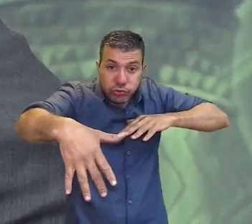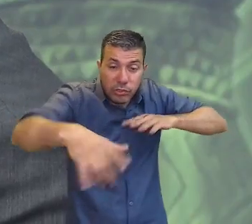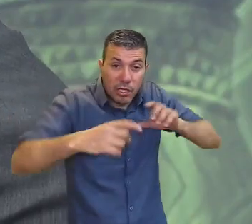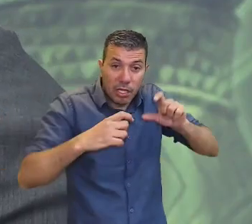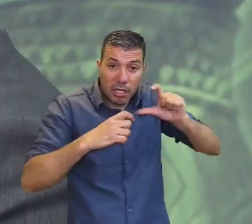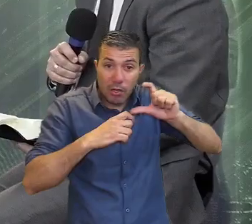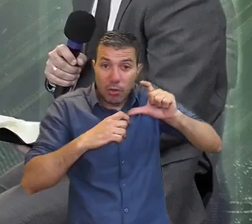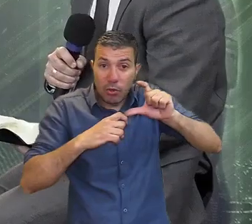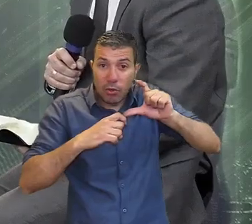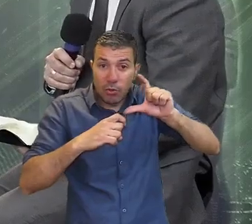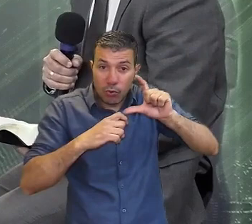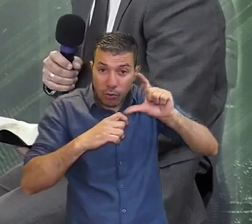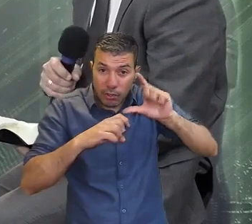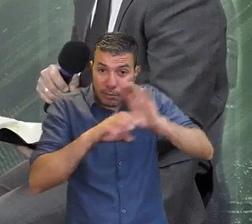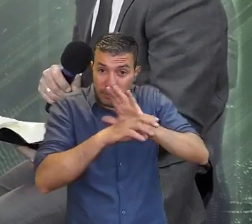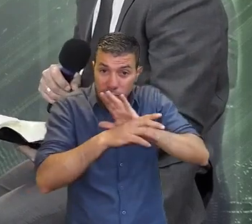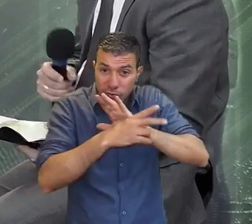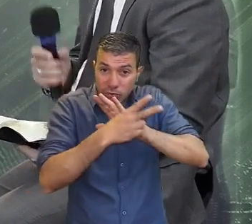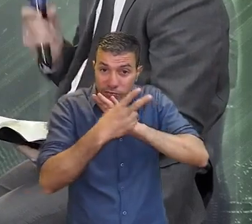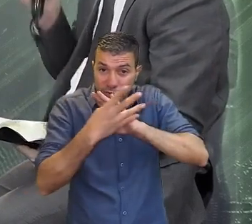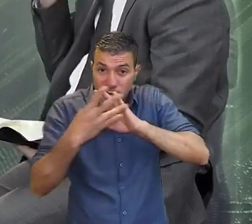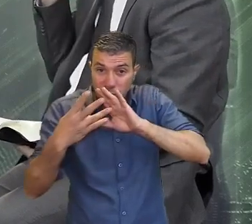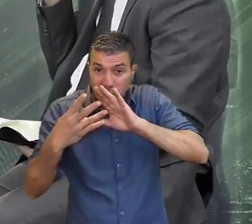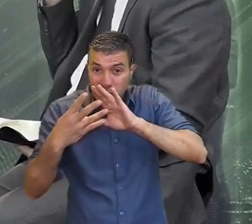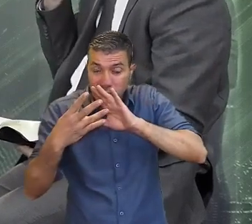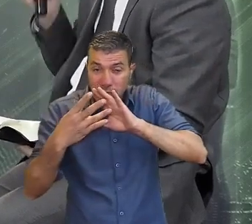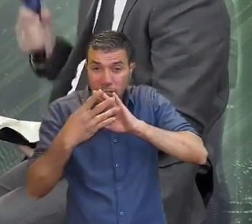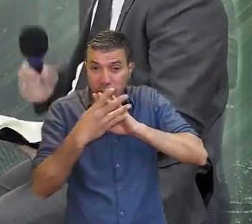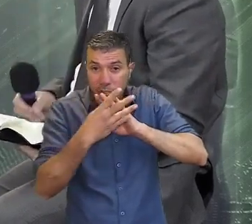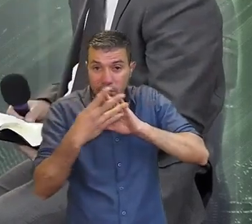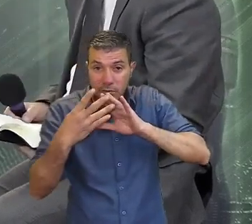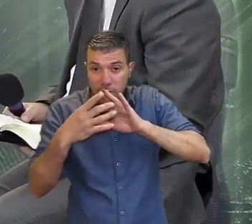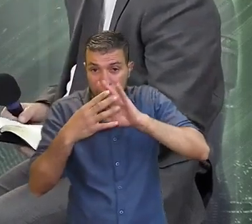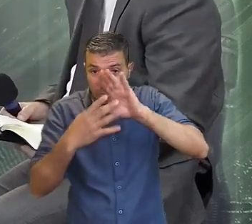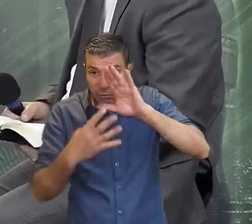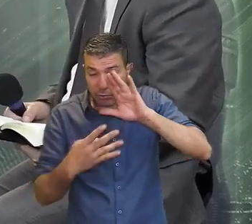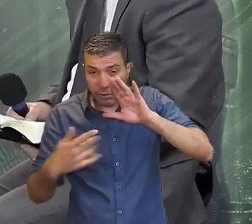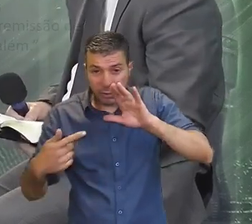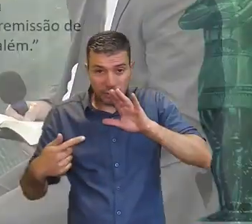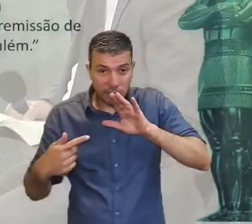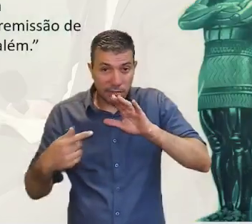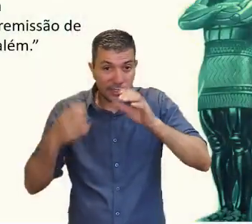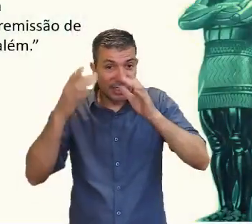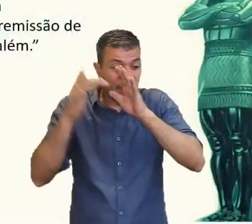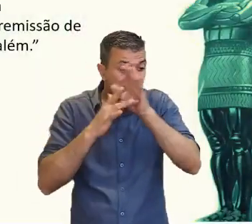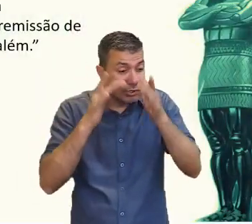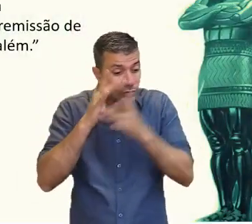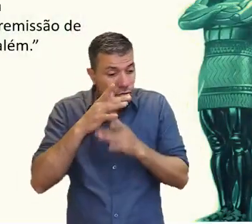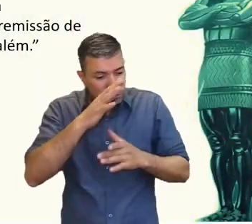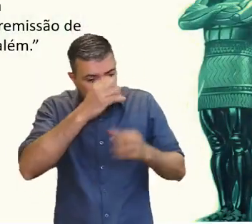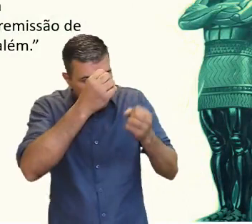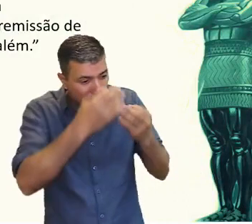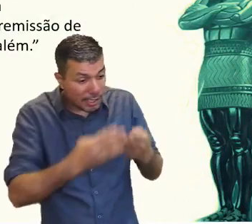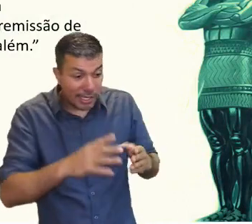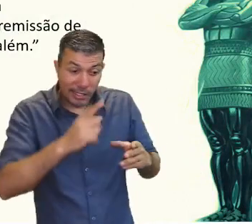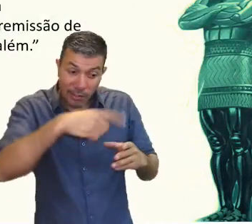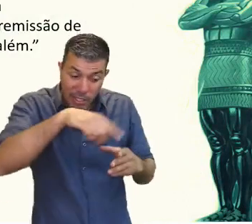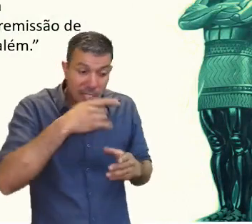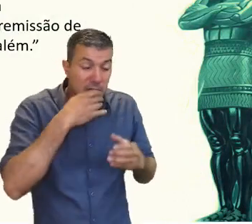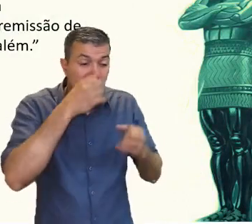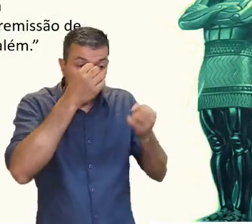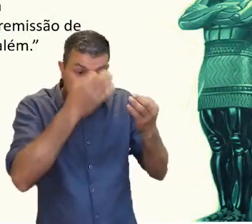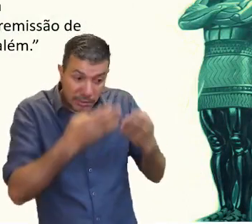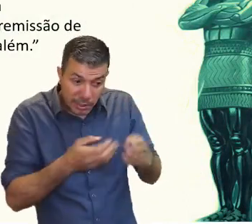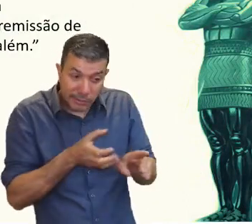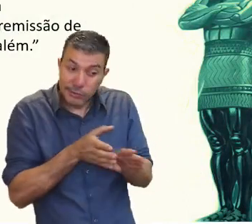Lucas 24, versos 44 a 47. Em seguida, Jesus lhe explicou: são essas palavras que eu